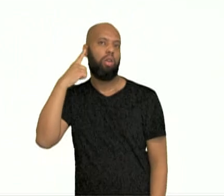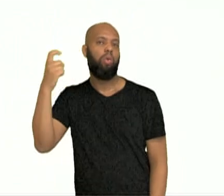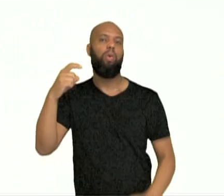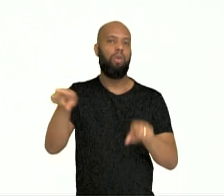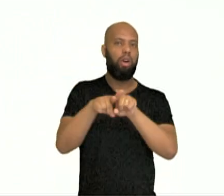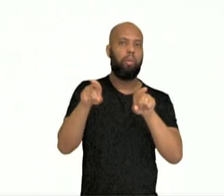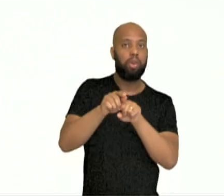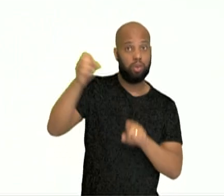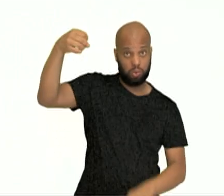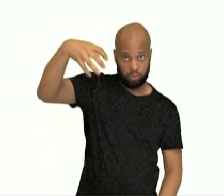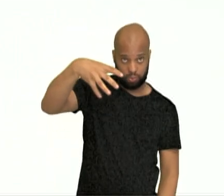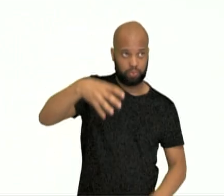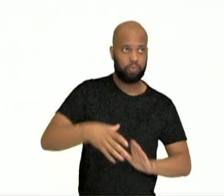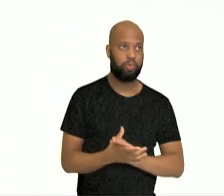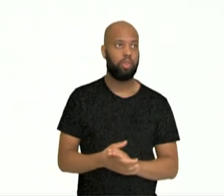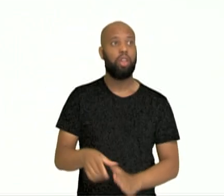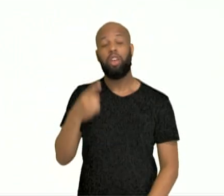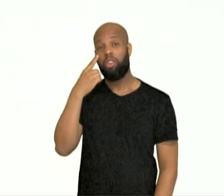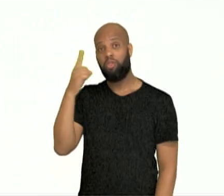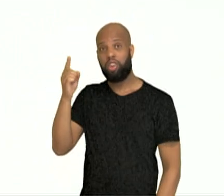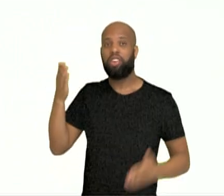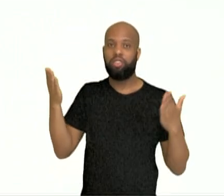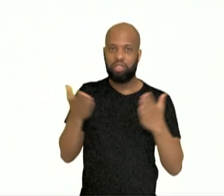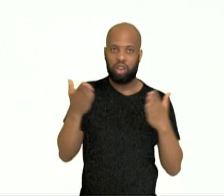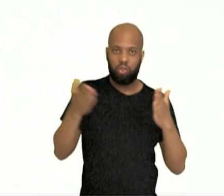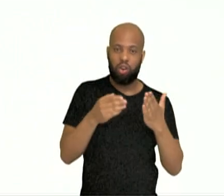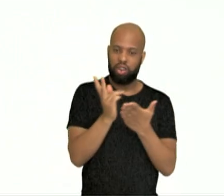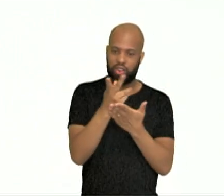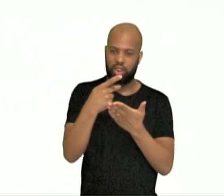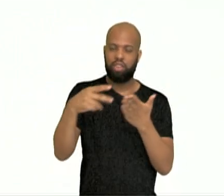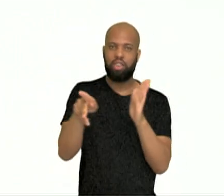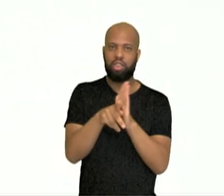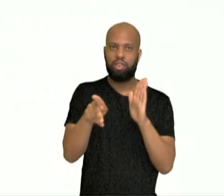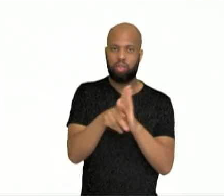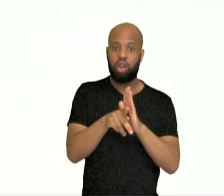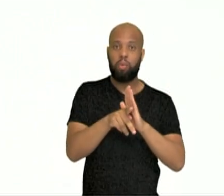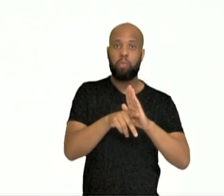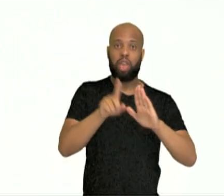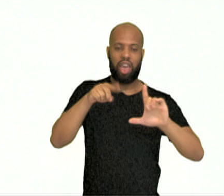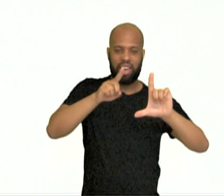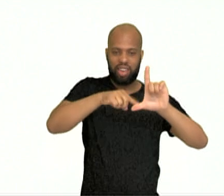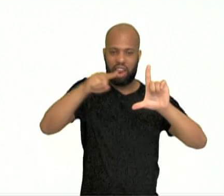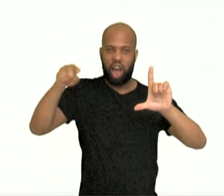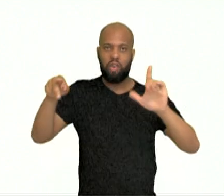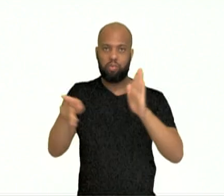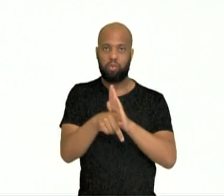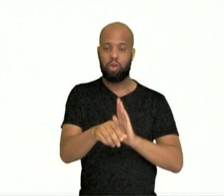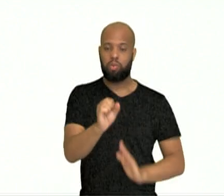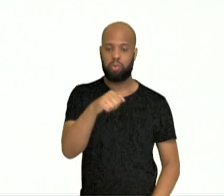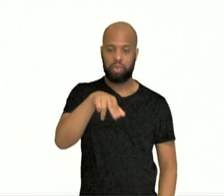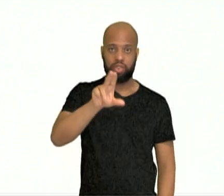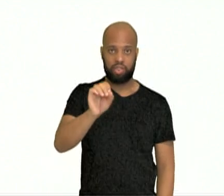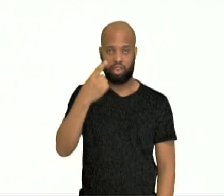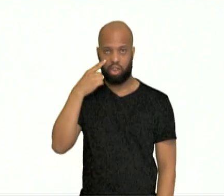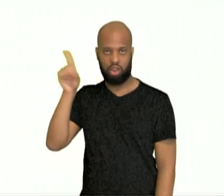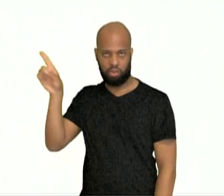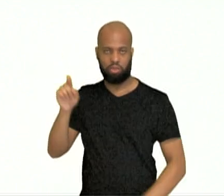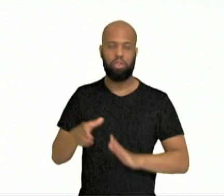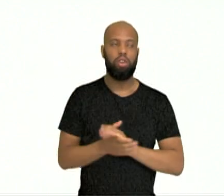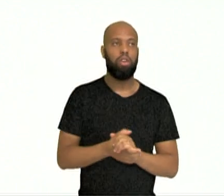vocês. Aqui nós temos a representação de uma senoide, um gráfico que representa aqui uma função